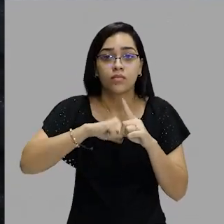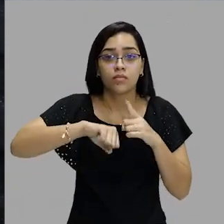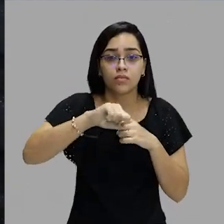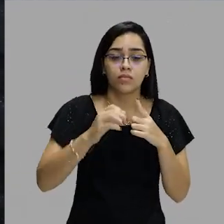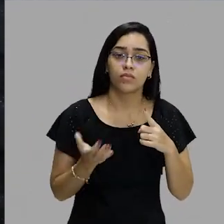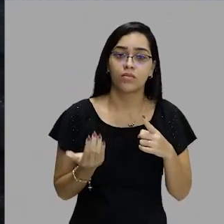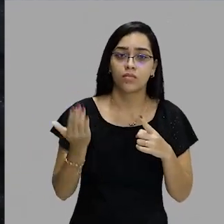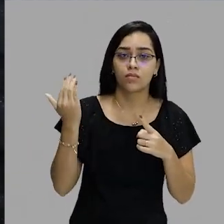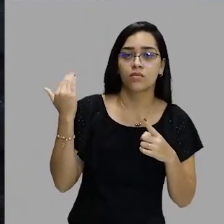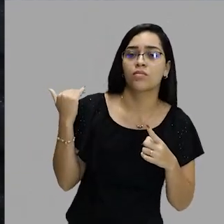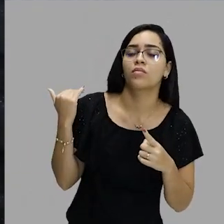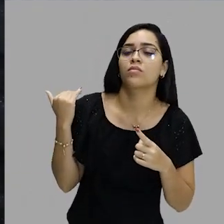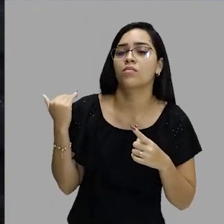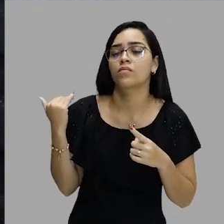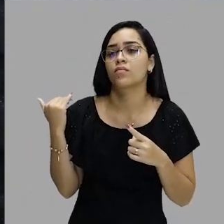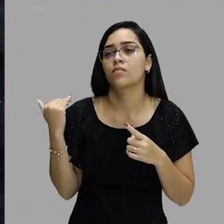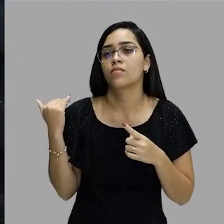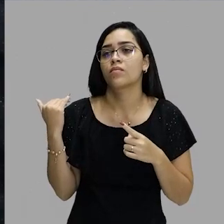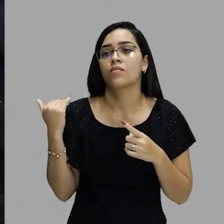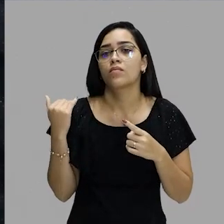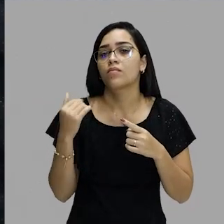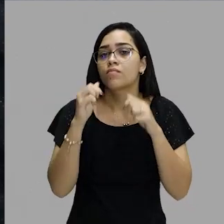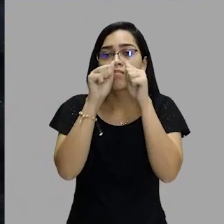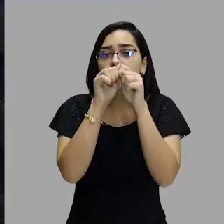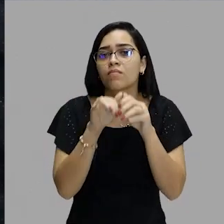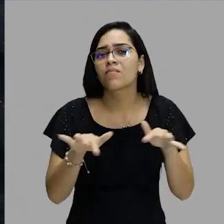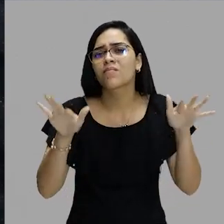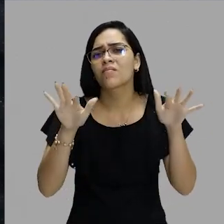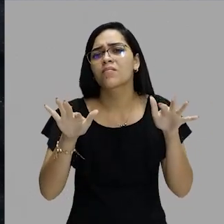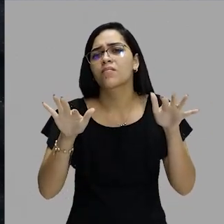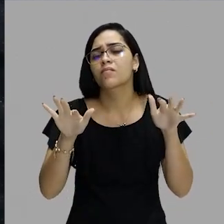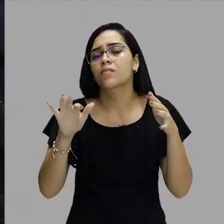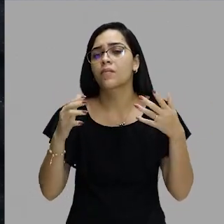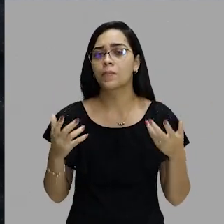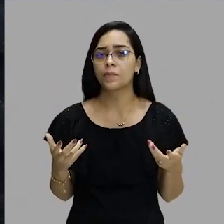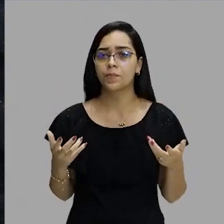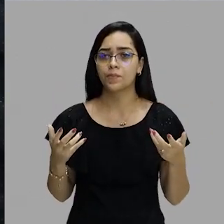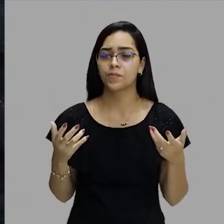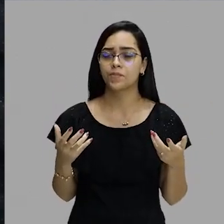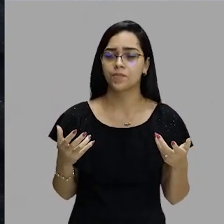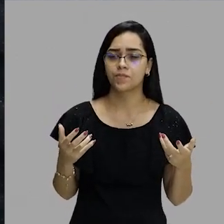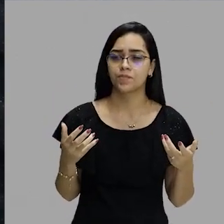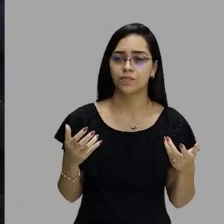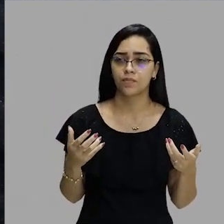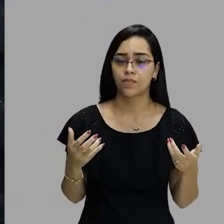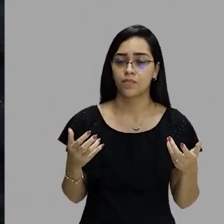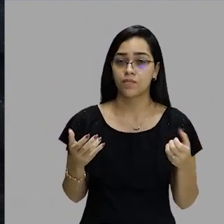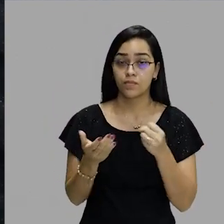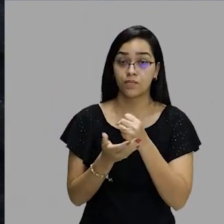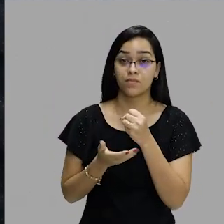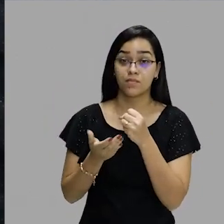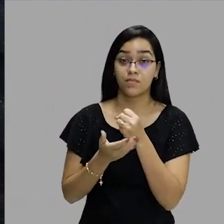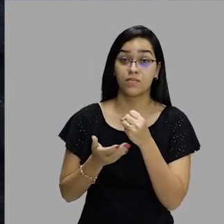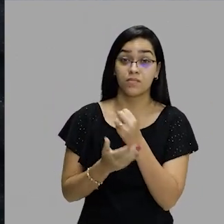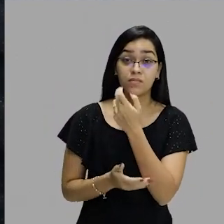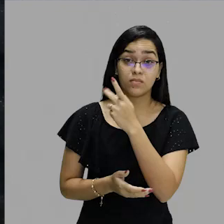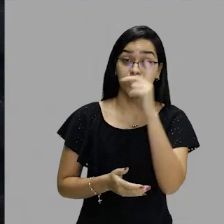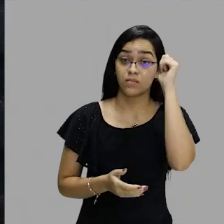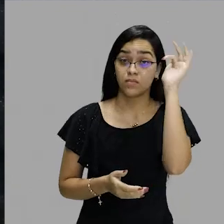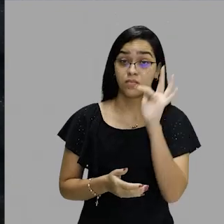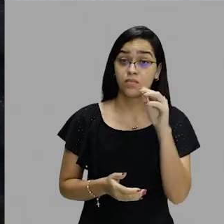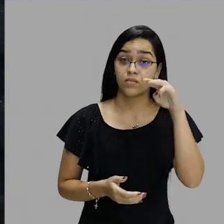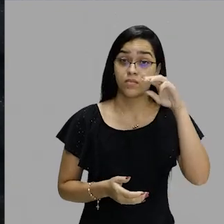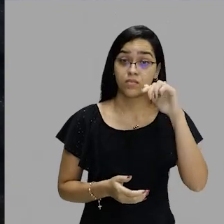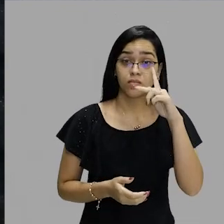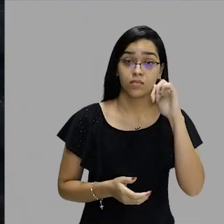da época, não divulgar, vamos dizer assim, essa raiz, essa afrodescendência do